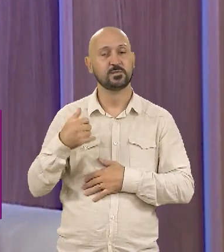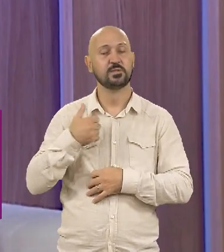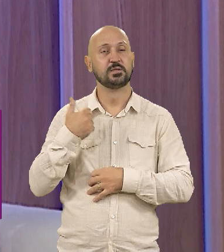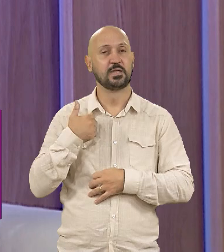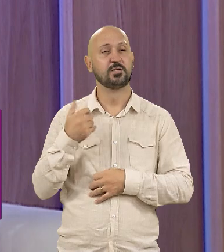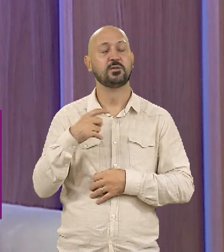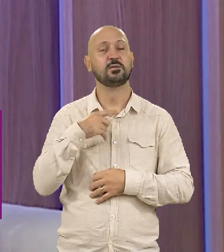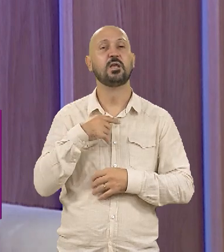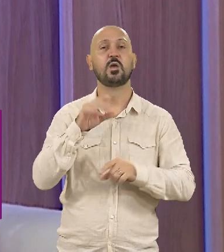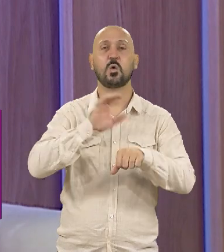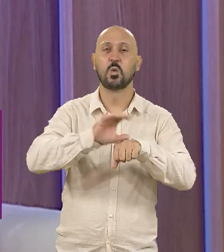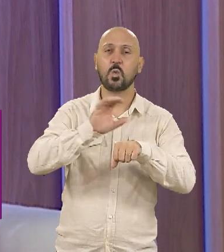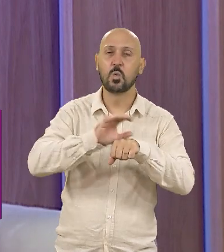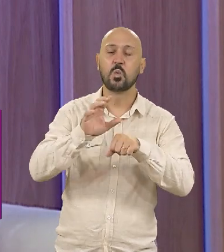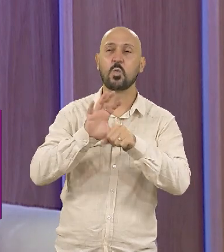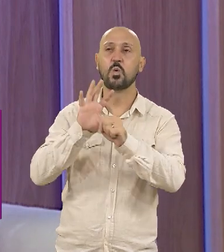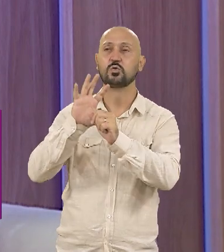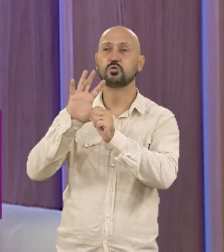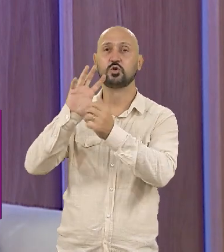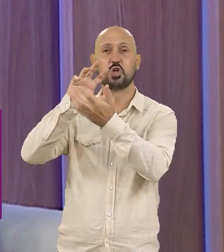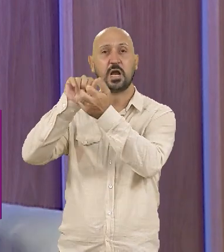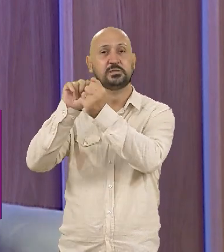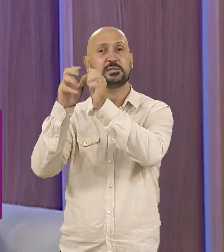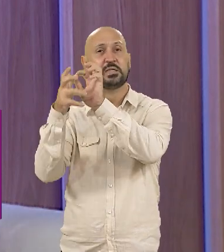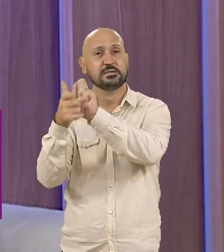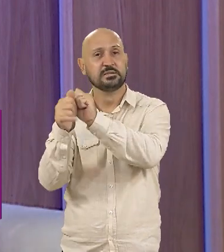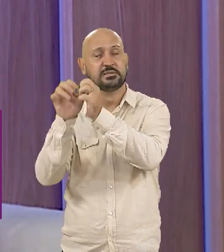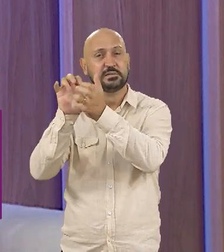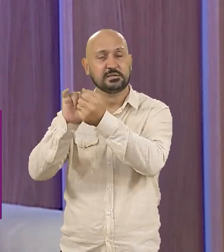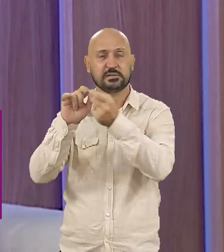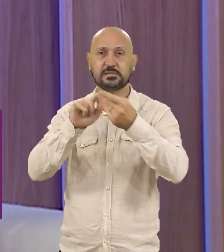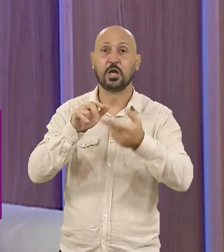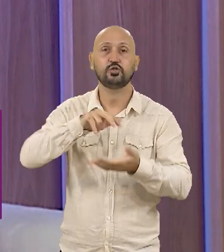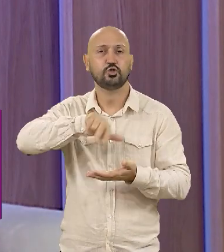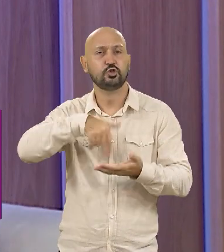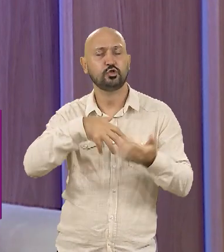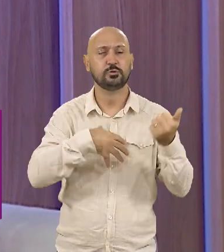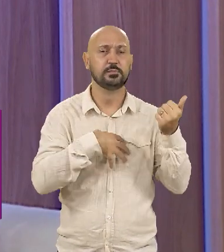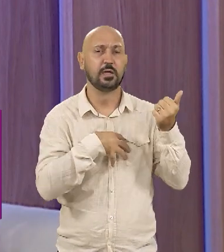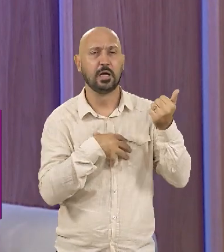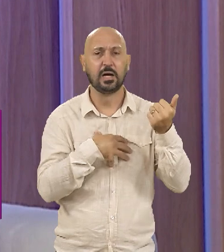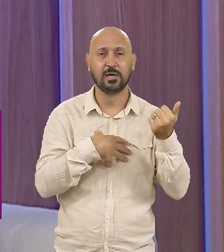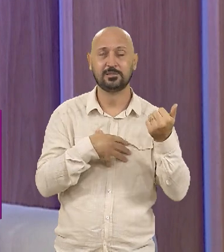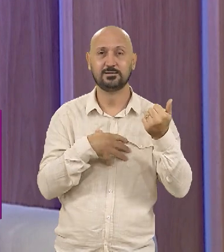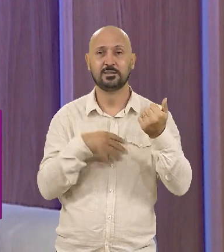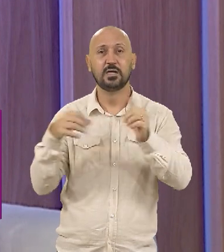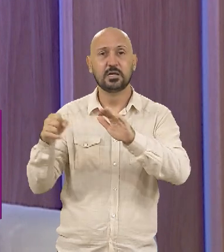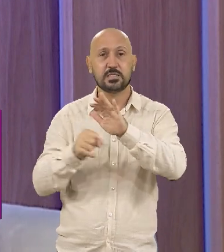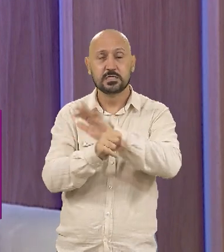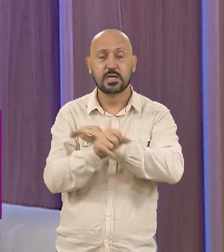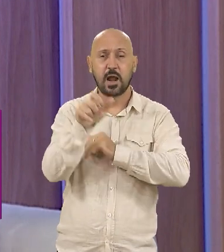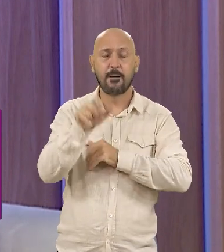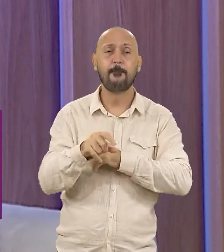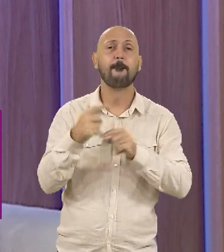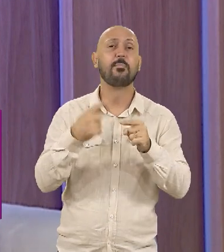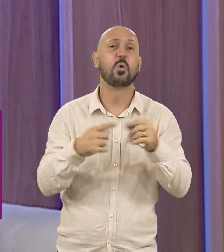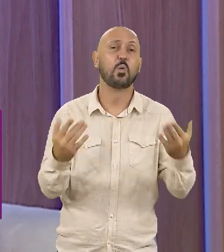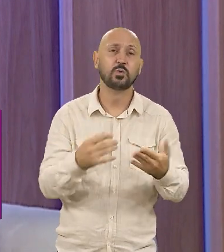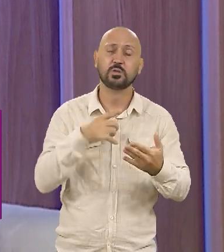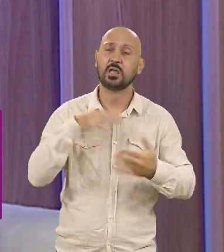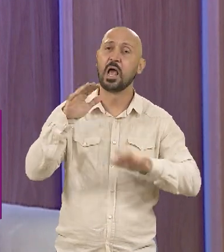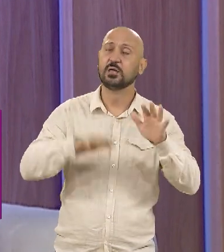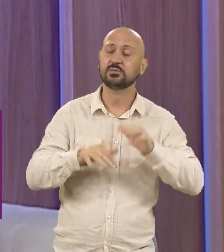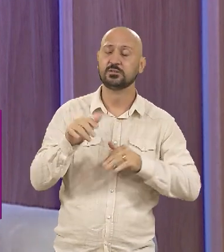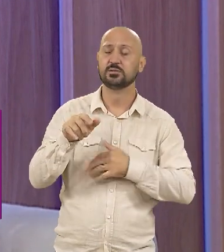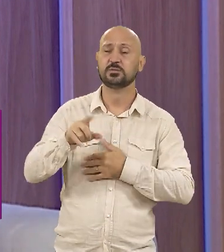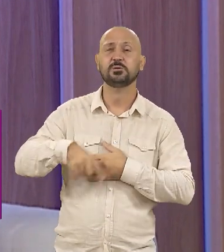de artesanato, de dança, né? Então inserir essa pessoa, porque hoje nós temos às vezes uma pessoa, né,